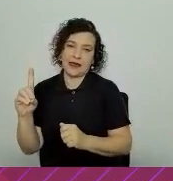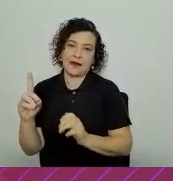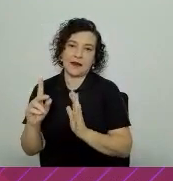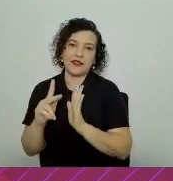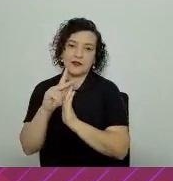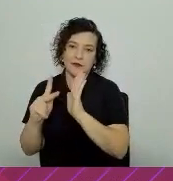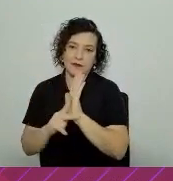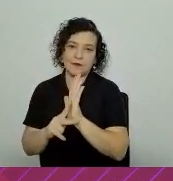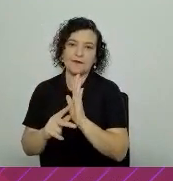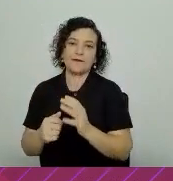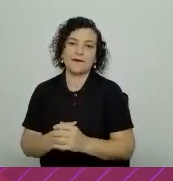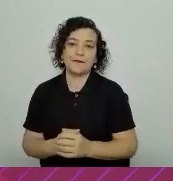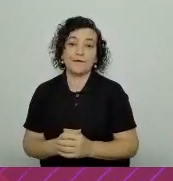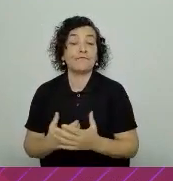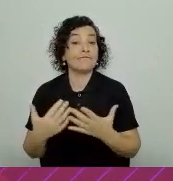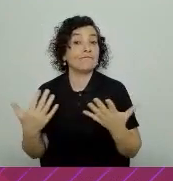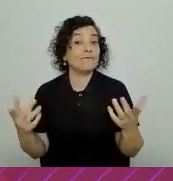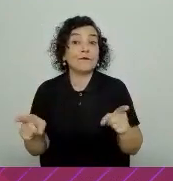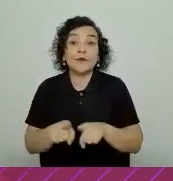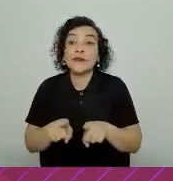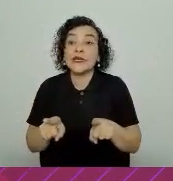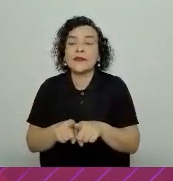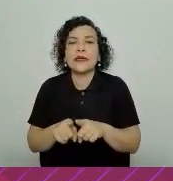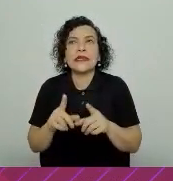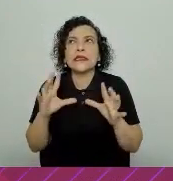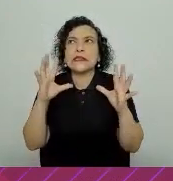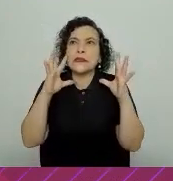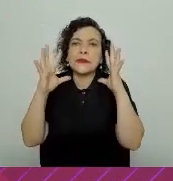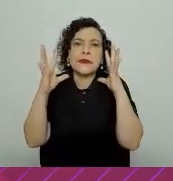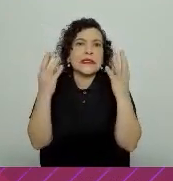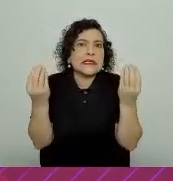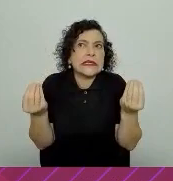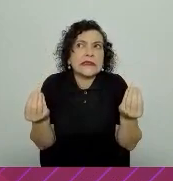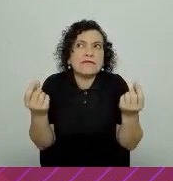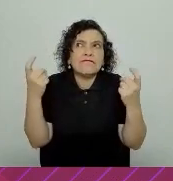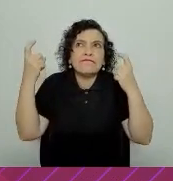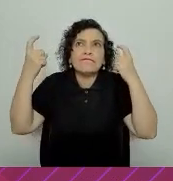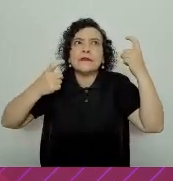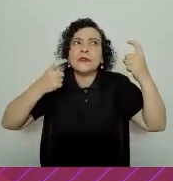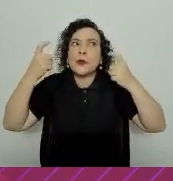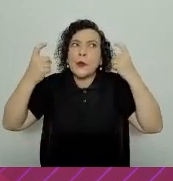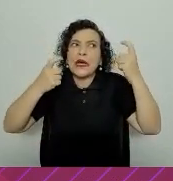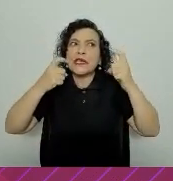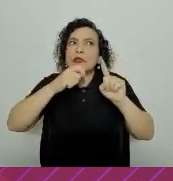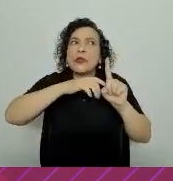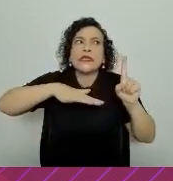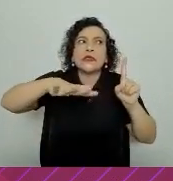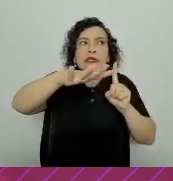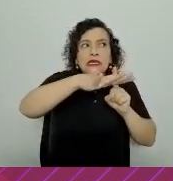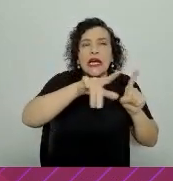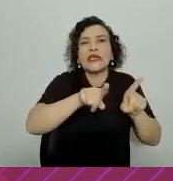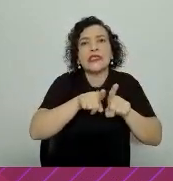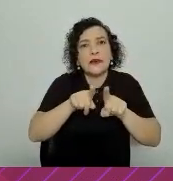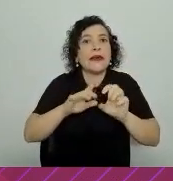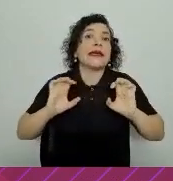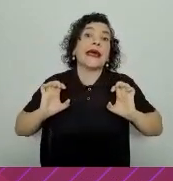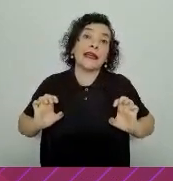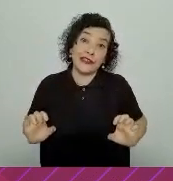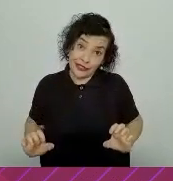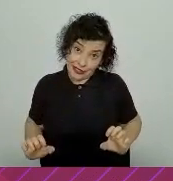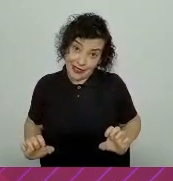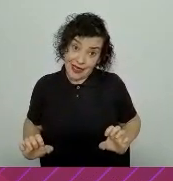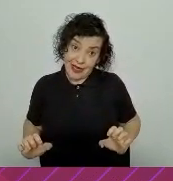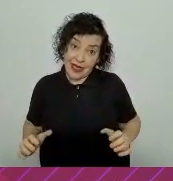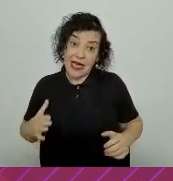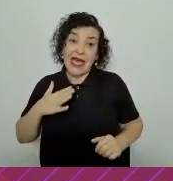e nós temos que pensar também umas preocupações sociais e éticas né gente eu